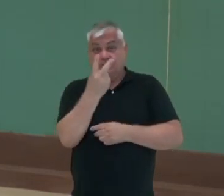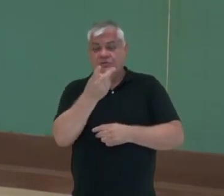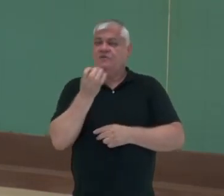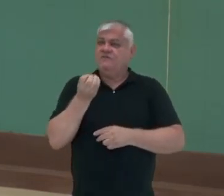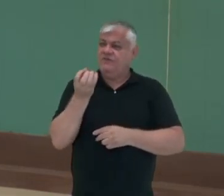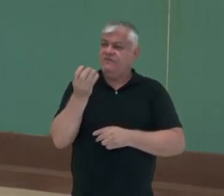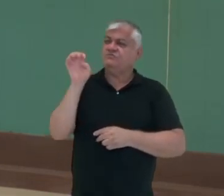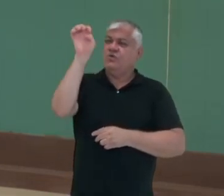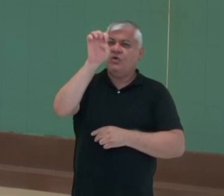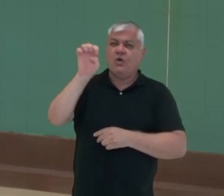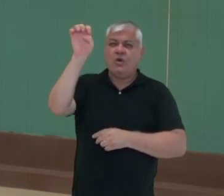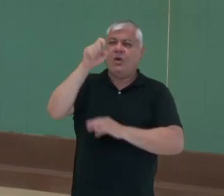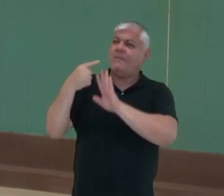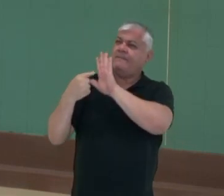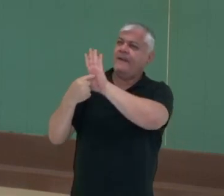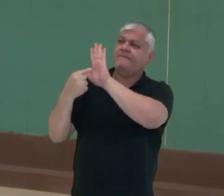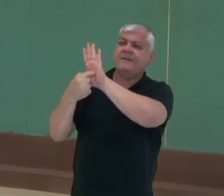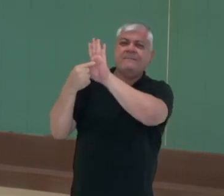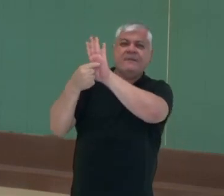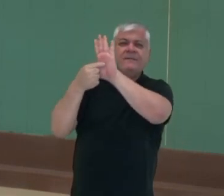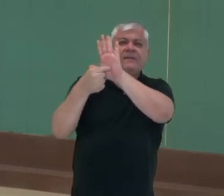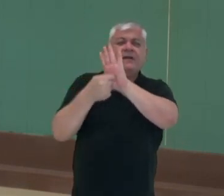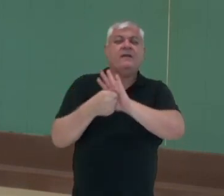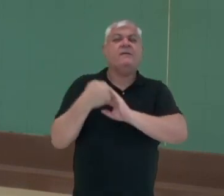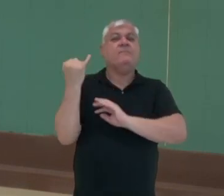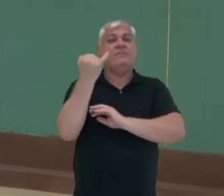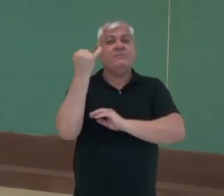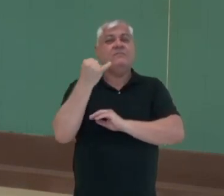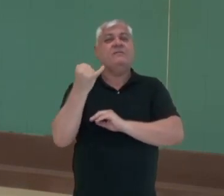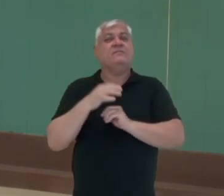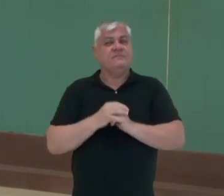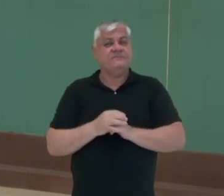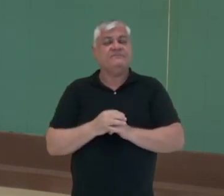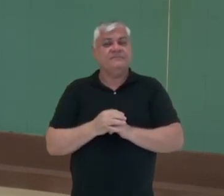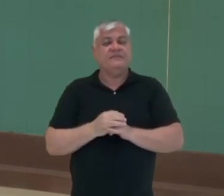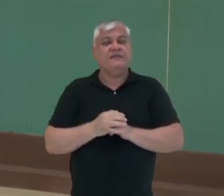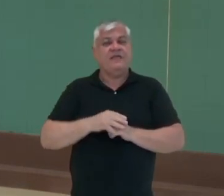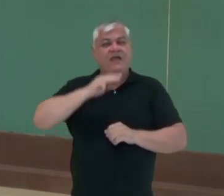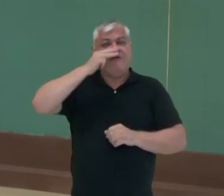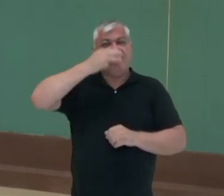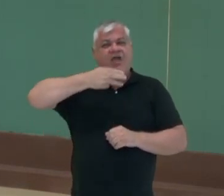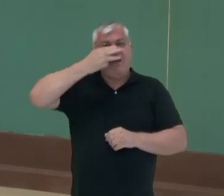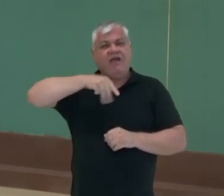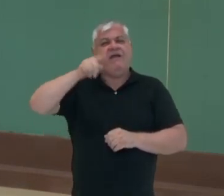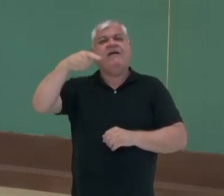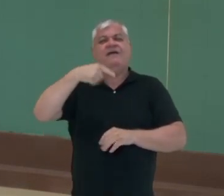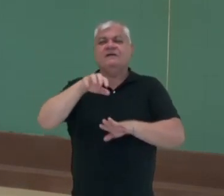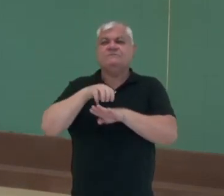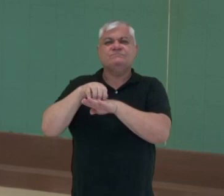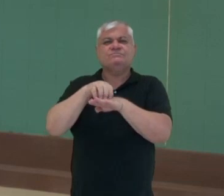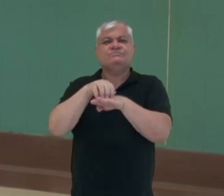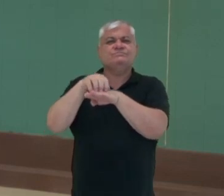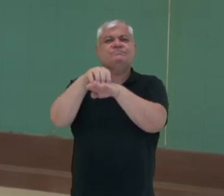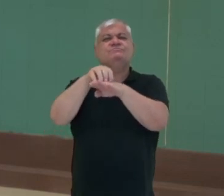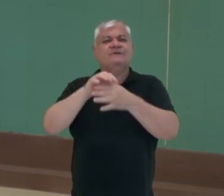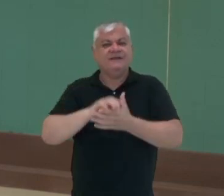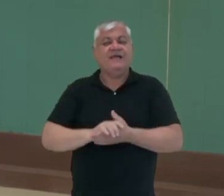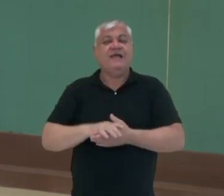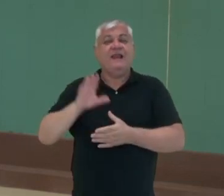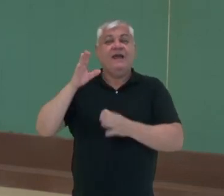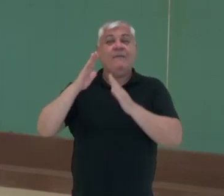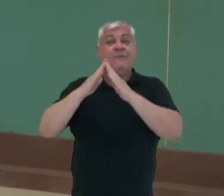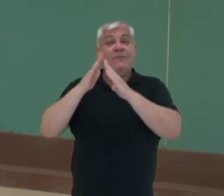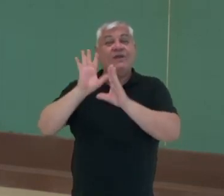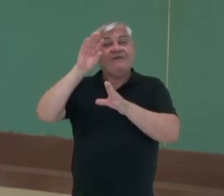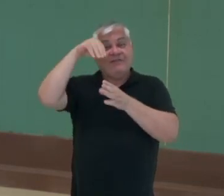Europa, fazendo apresentações, eles viviam numa van. E ela disse que foi o movimento mais feliz da vida dela, que ela e o